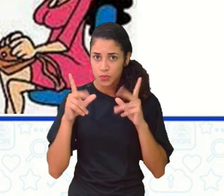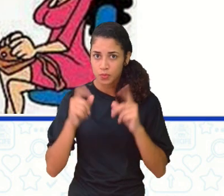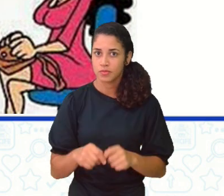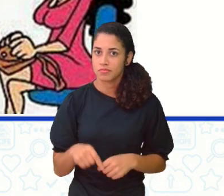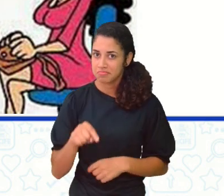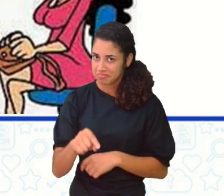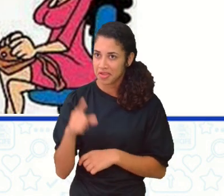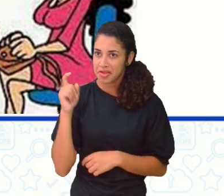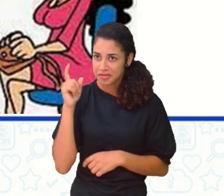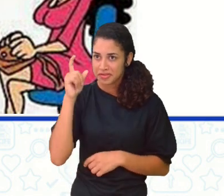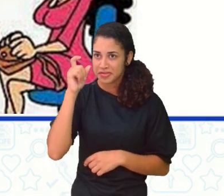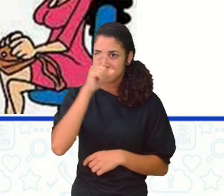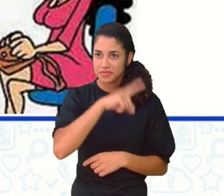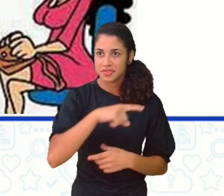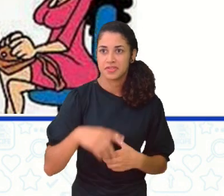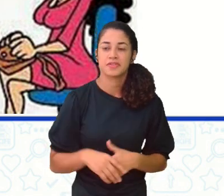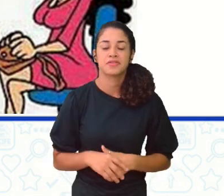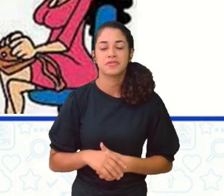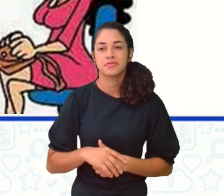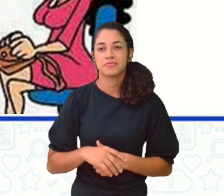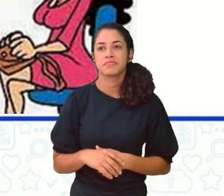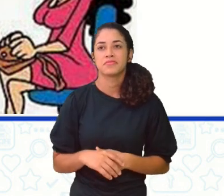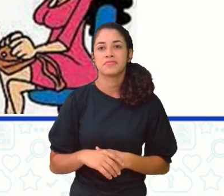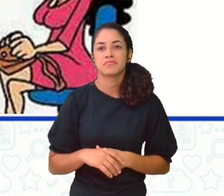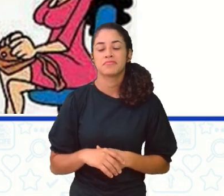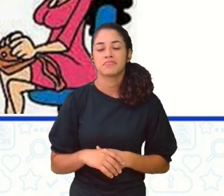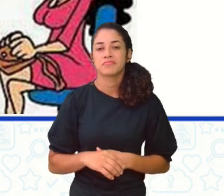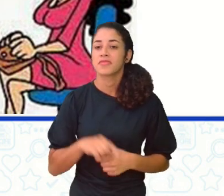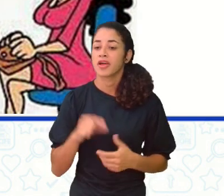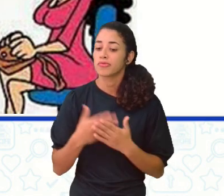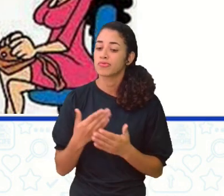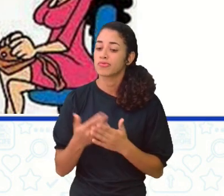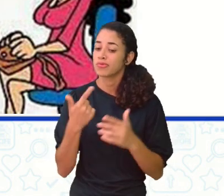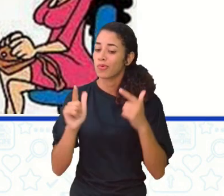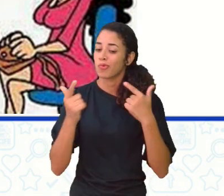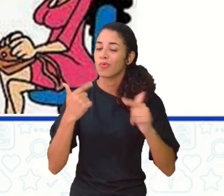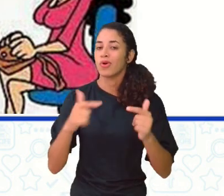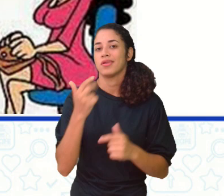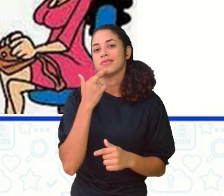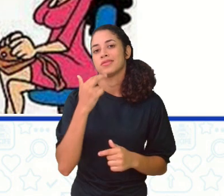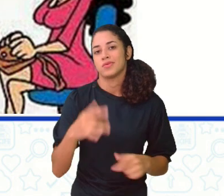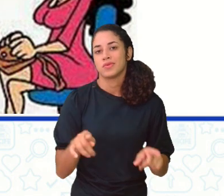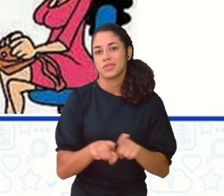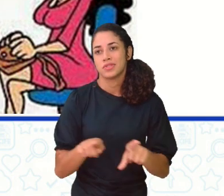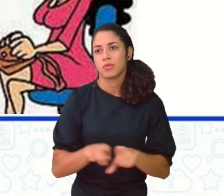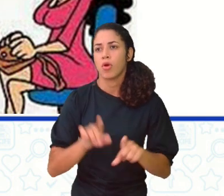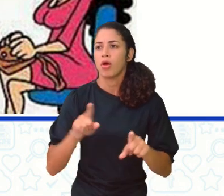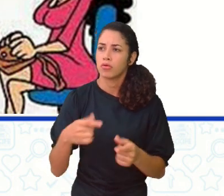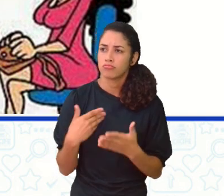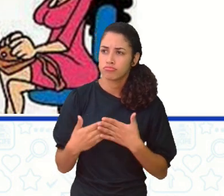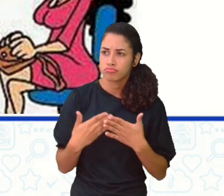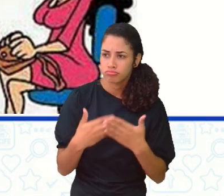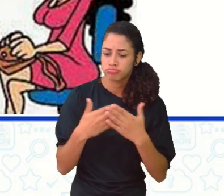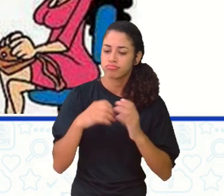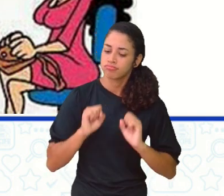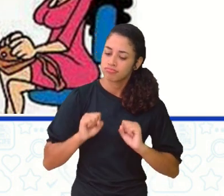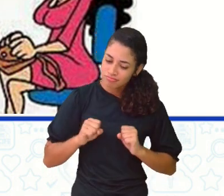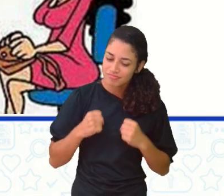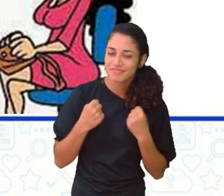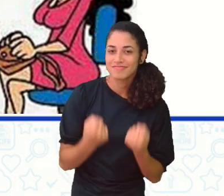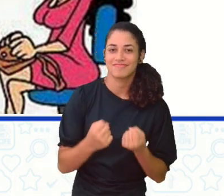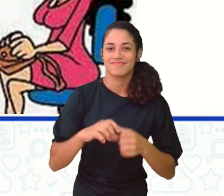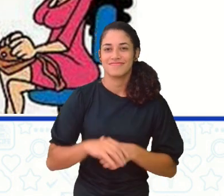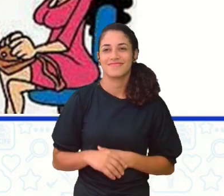viu, falar isso tudo. Né? Ela estudou outras línguas, professora Viviane, não é? Então, ela se dedicou a aprender outras